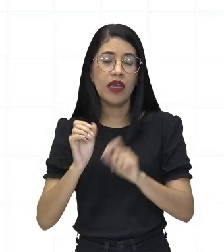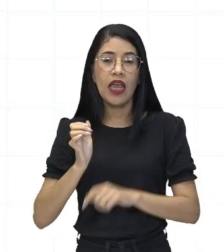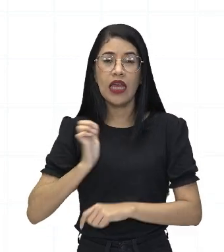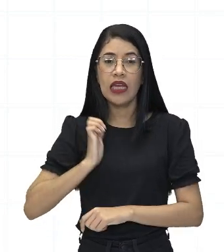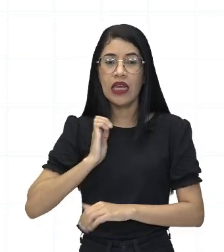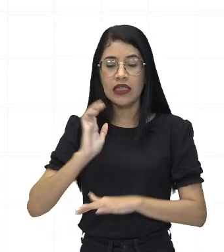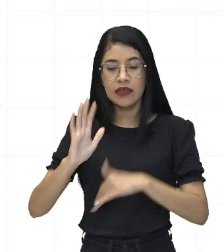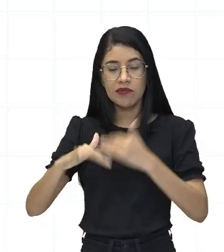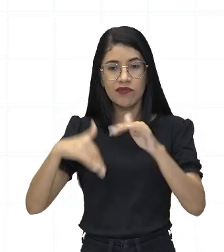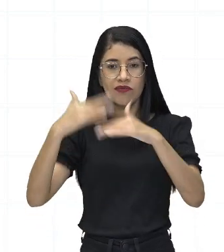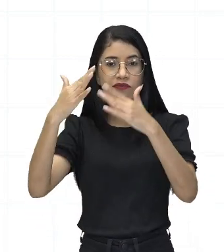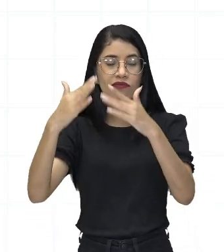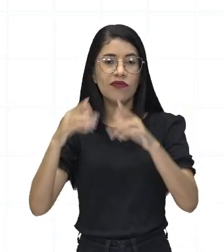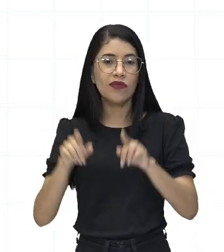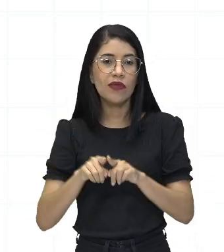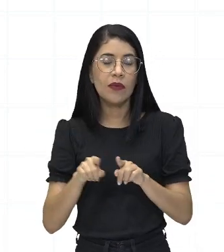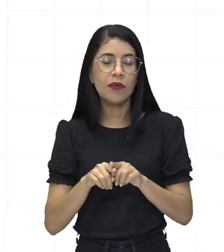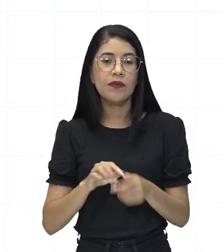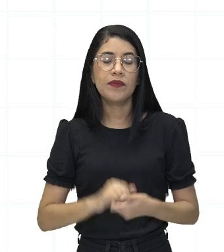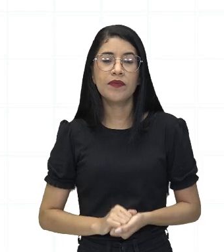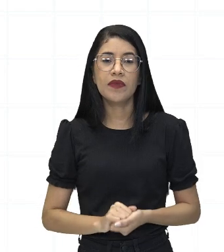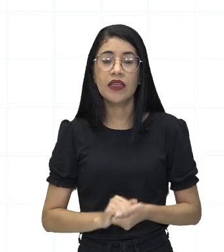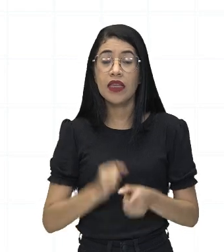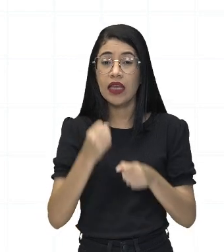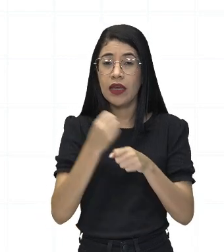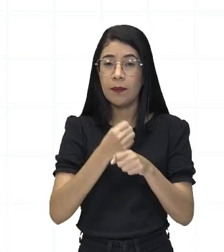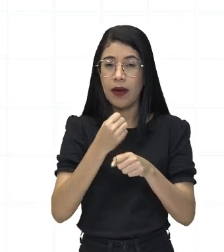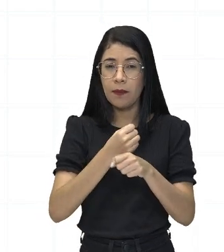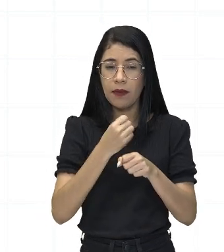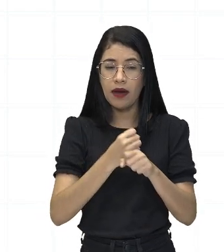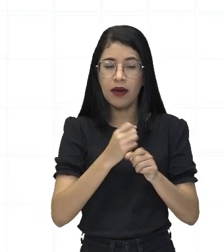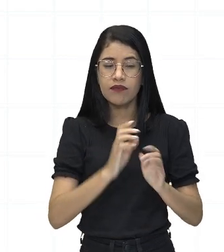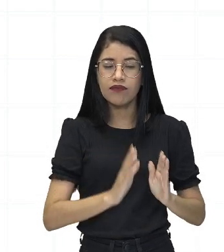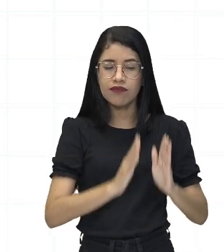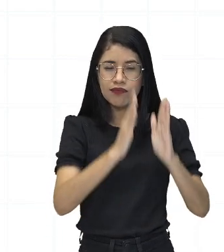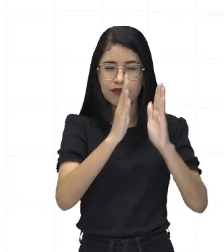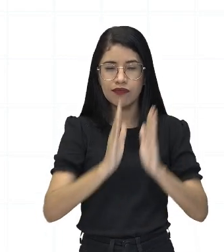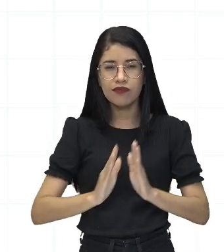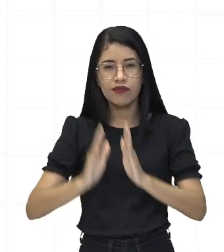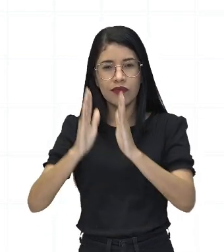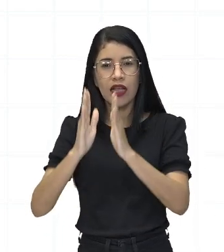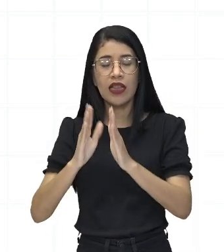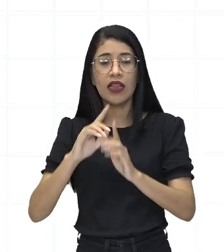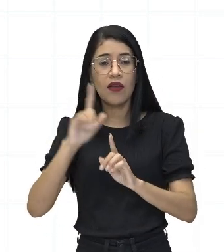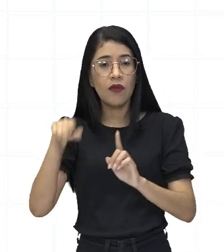da civilização. As edificações romanas possuem uma função